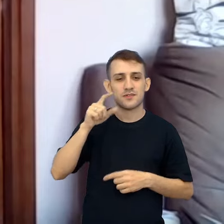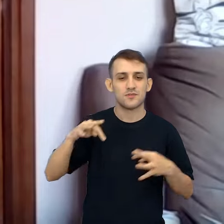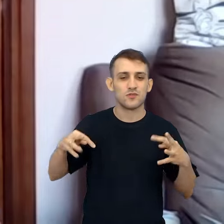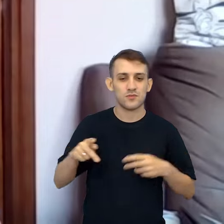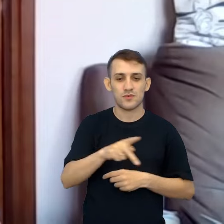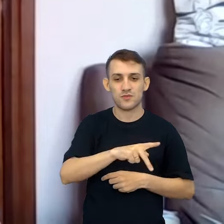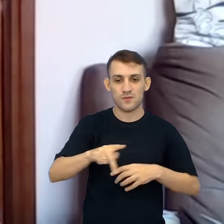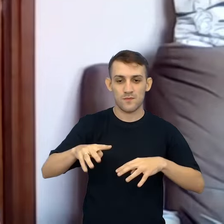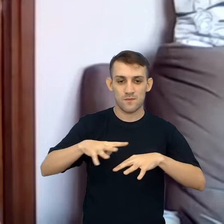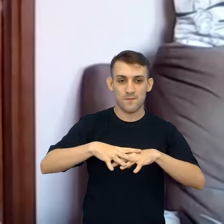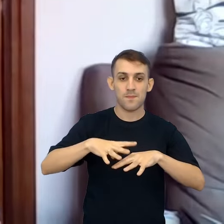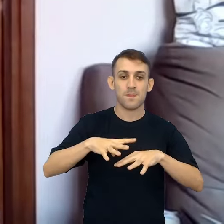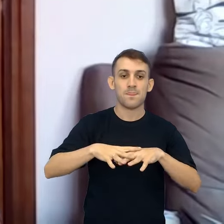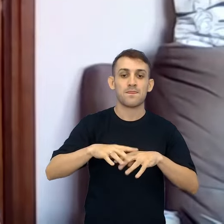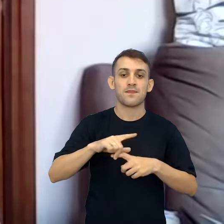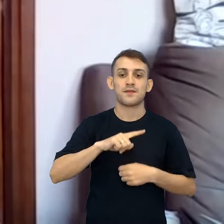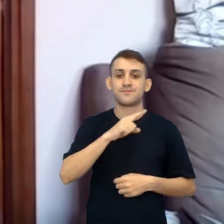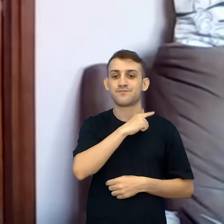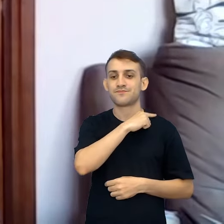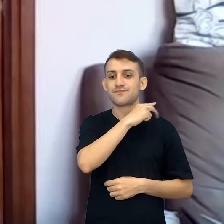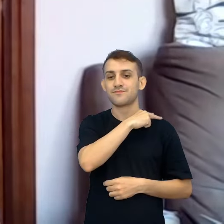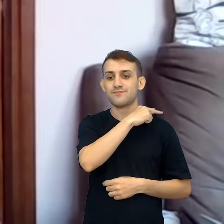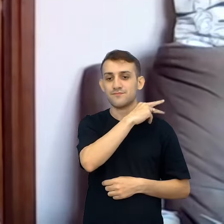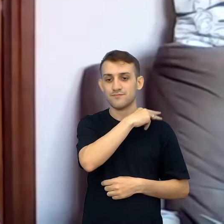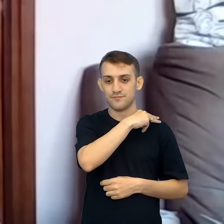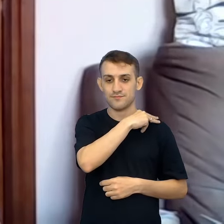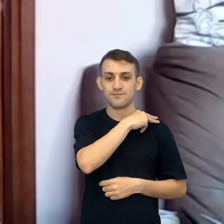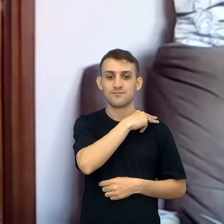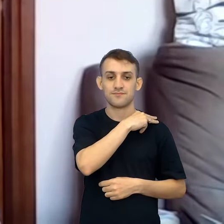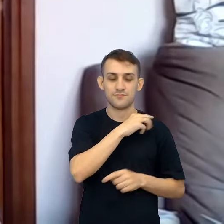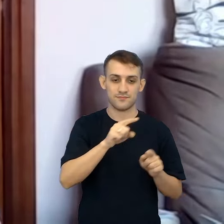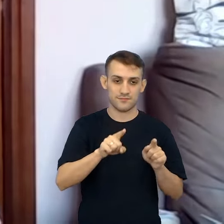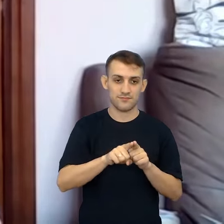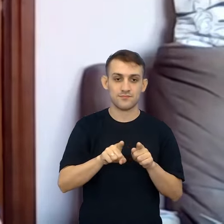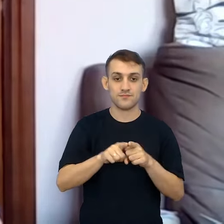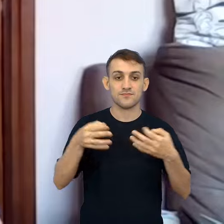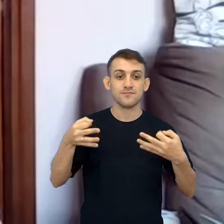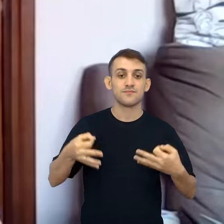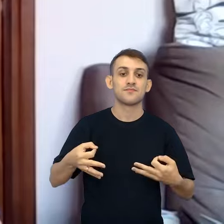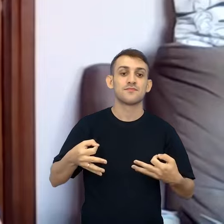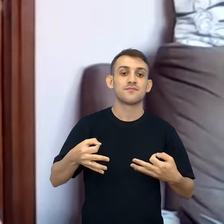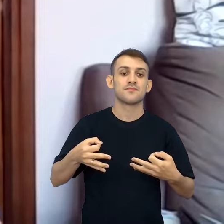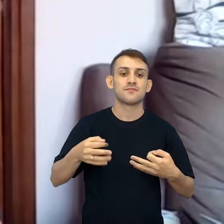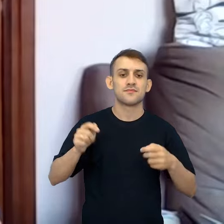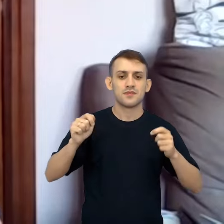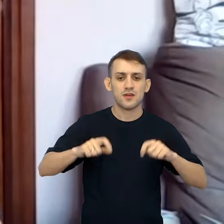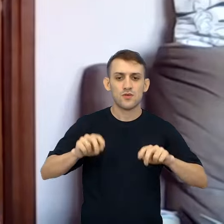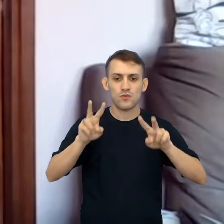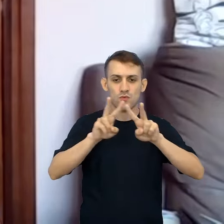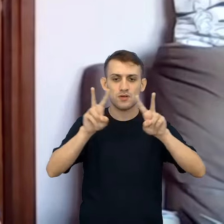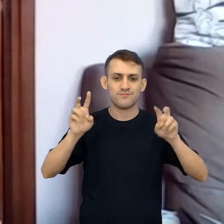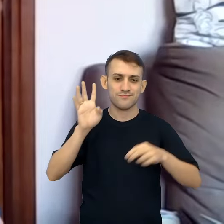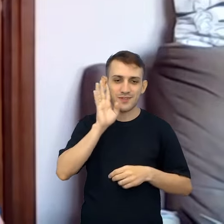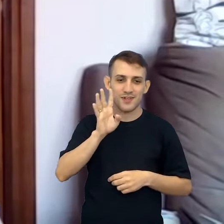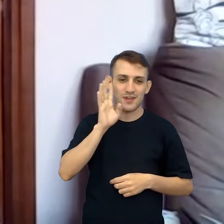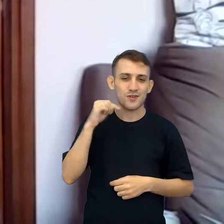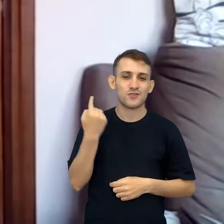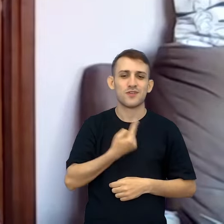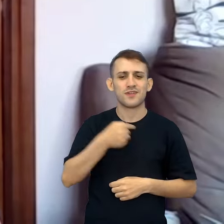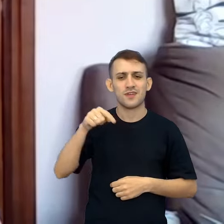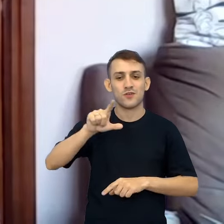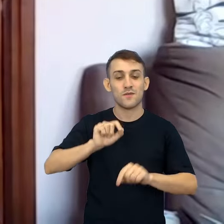de matemática, da primeira, segunda e terceira série do ensino médio, para tratar de um tema super bacana que a gente escolheu aqui.